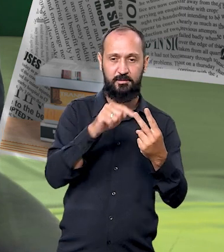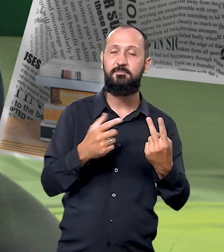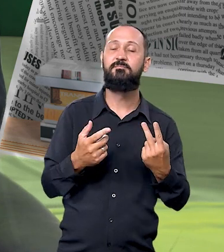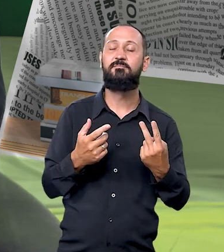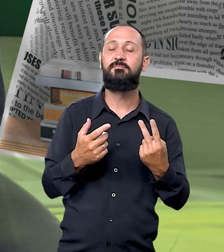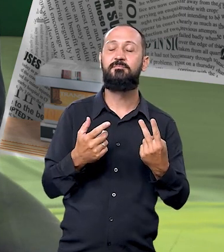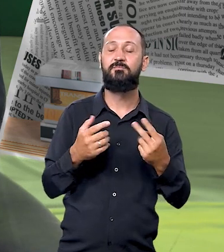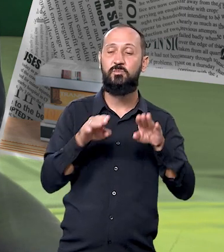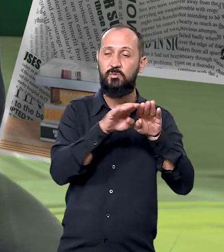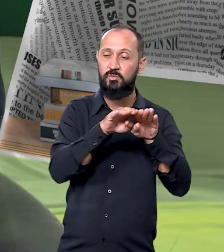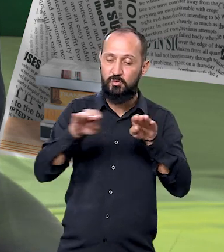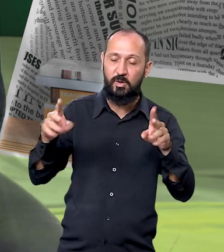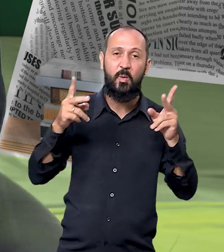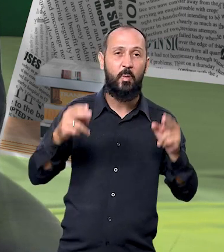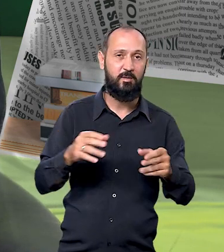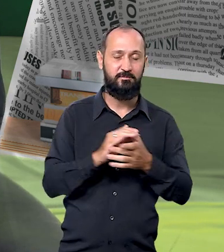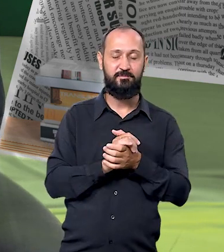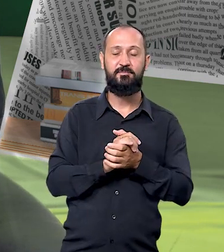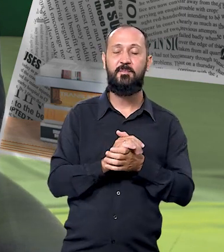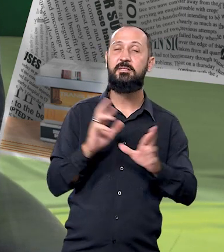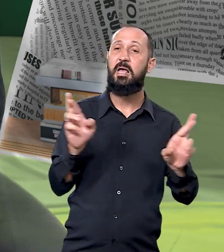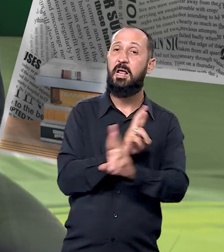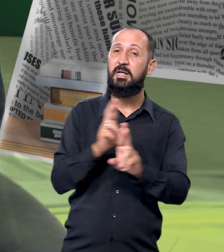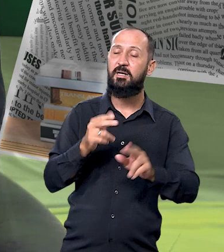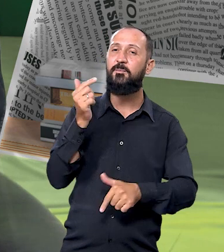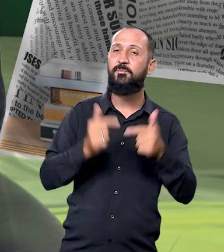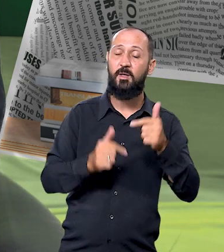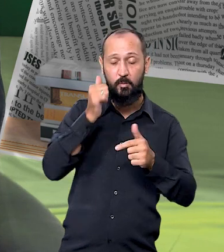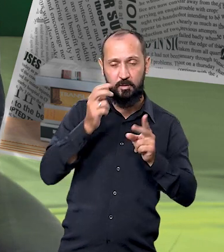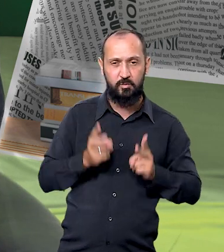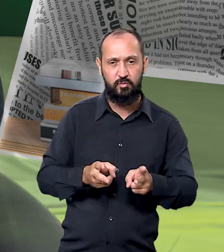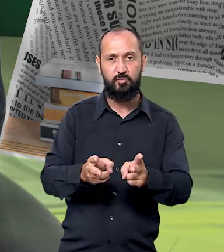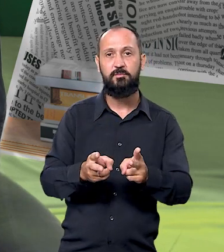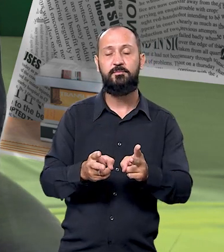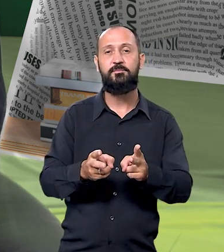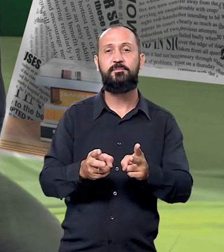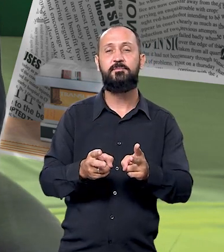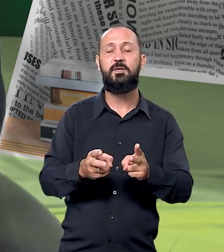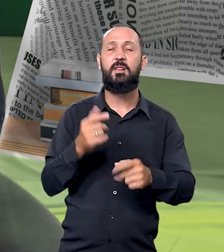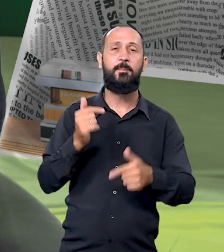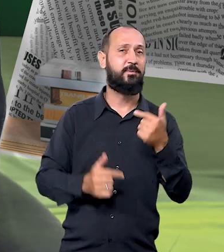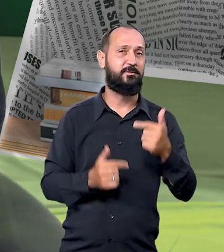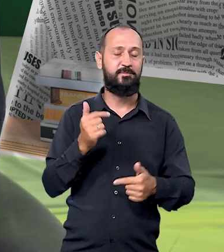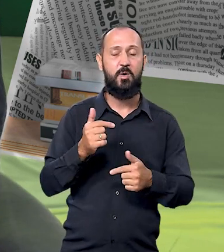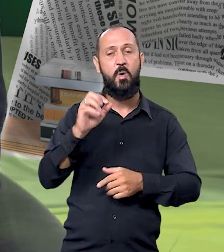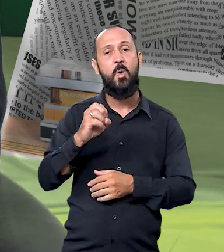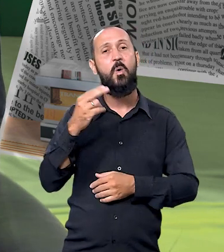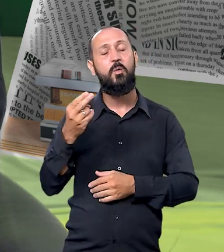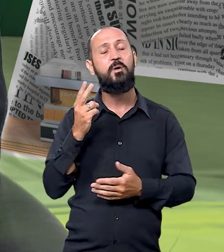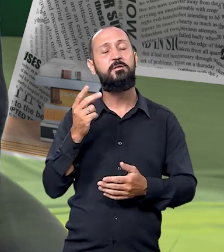homens. Então, ou a gente modifica as relações na política, para que as mulheres consigam se manter ativas na